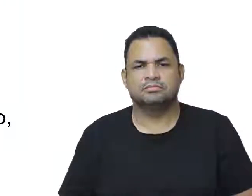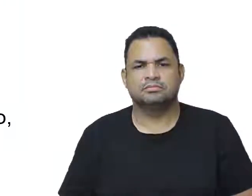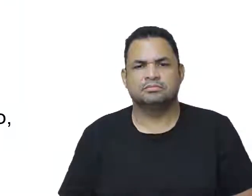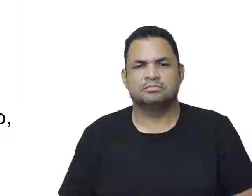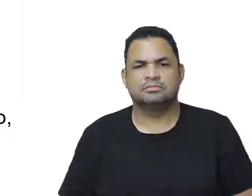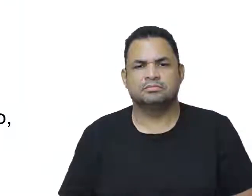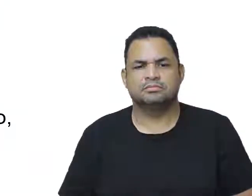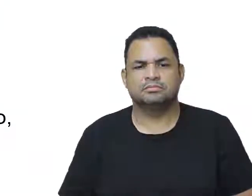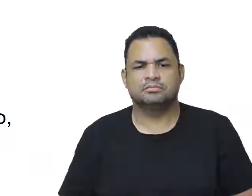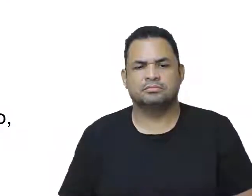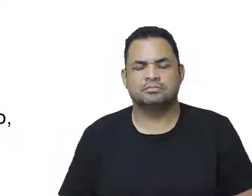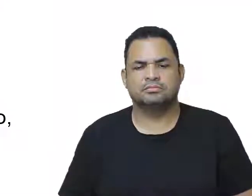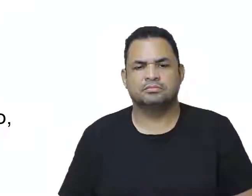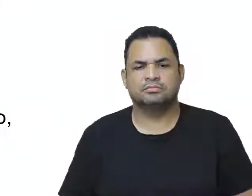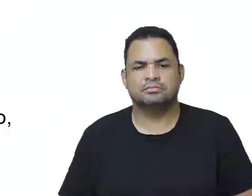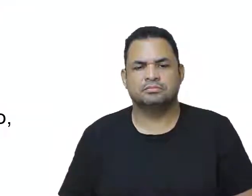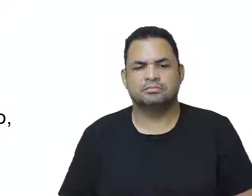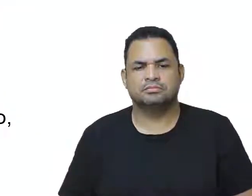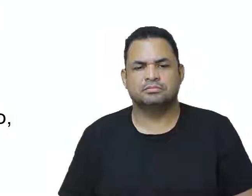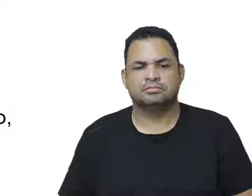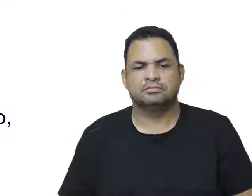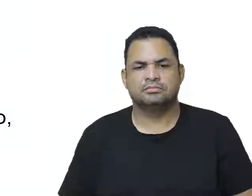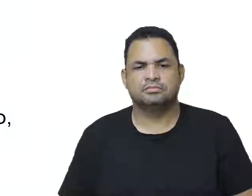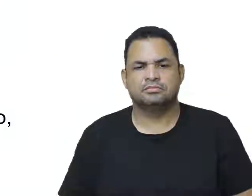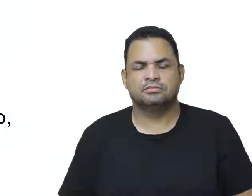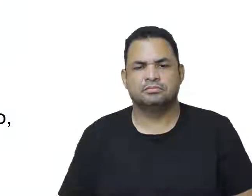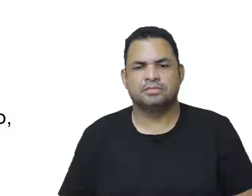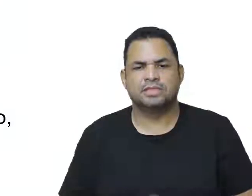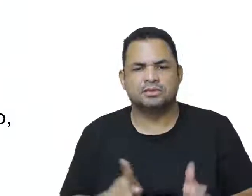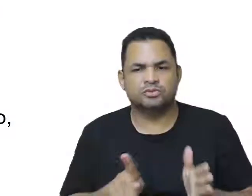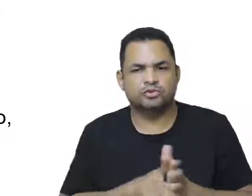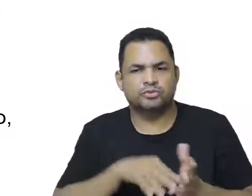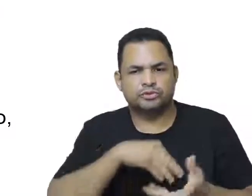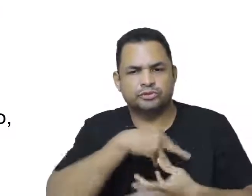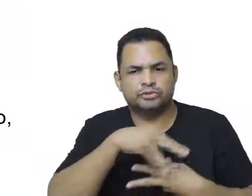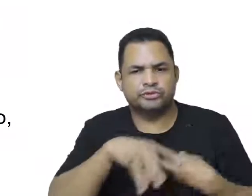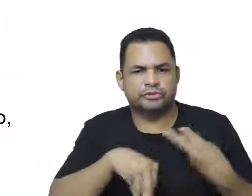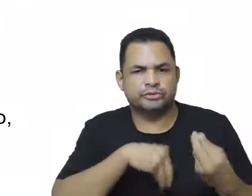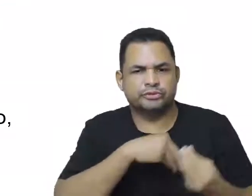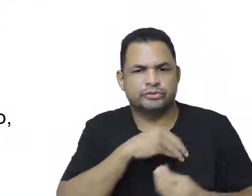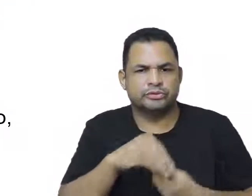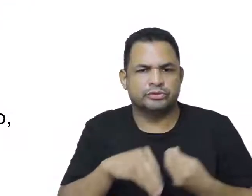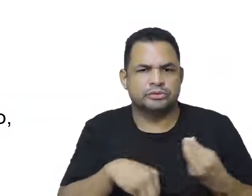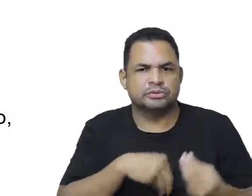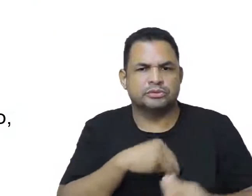Ele é um epitélio aí, que é aquilo que eu falei, né? Ele vai ter uma espécie de mistura, né? E são